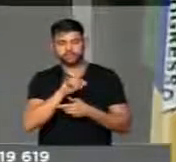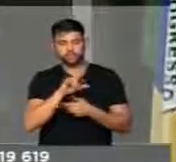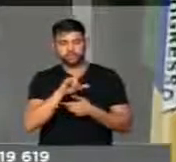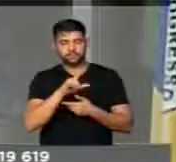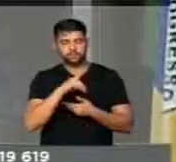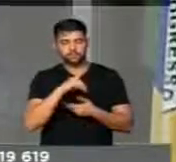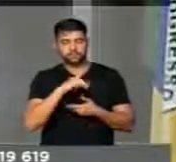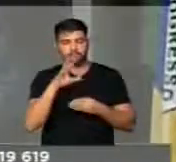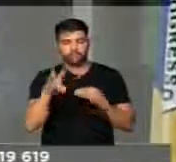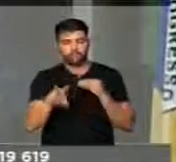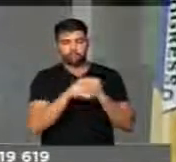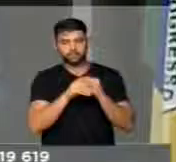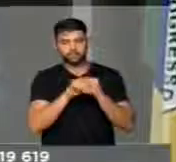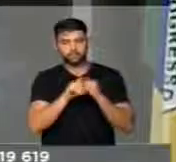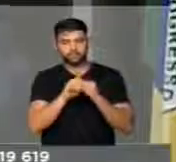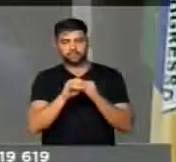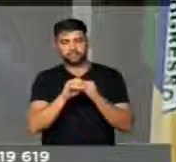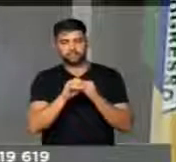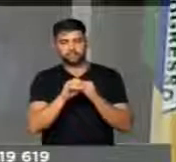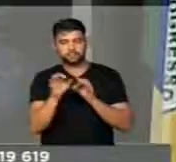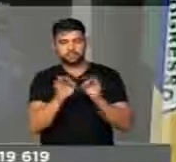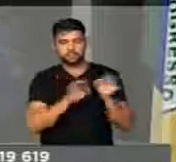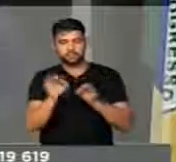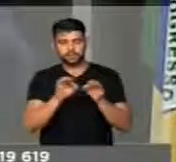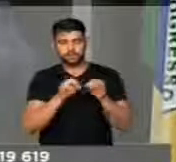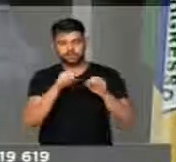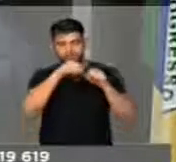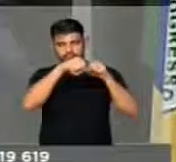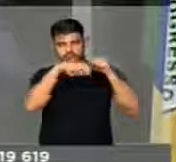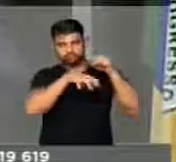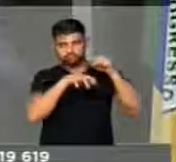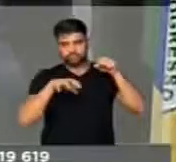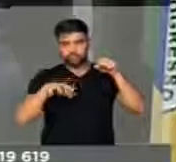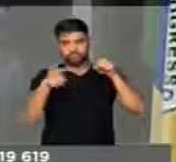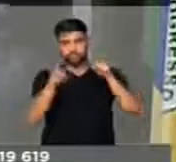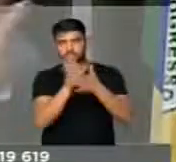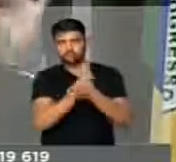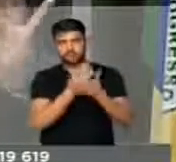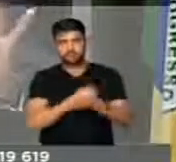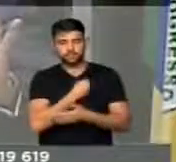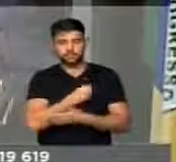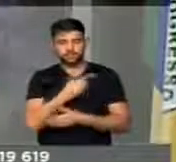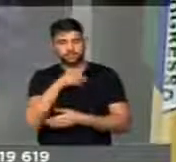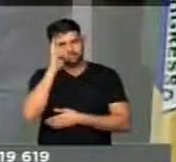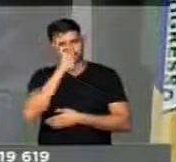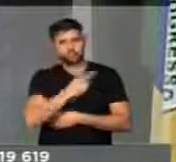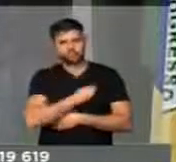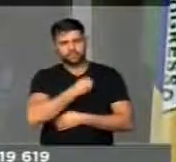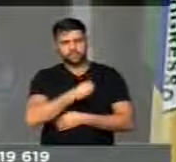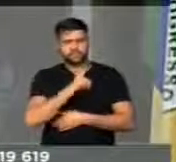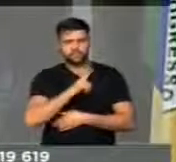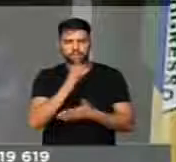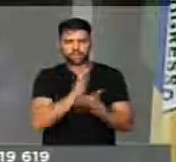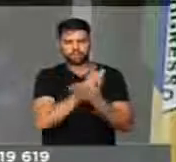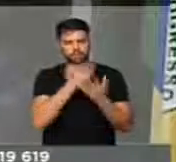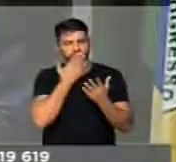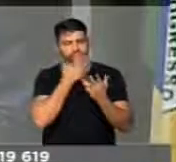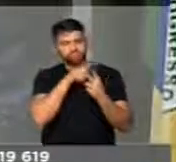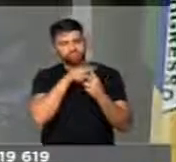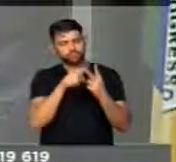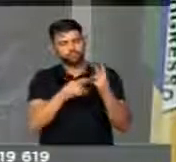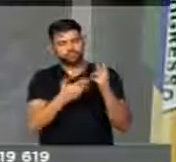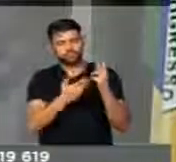uma compliance, um ordenamento que até então não existia. Ora, senhores, existem 2 tipos de